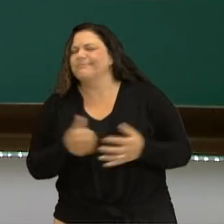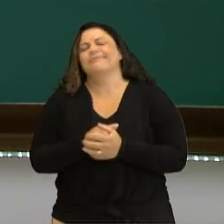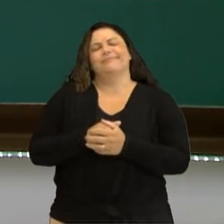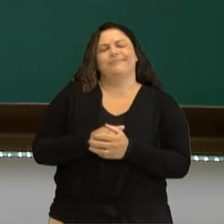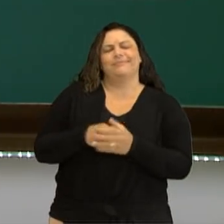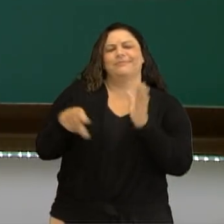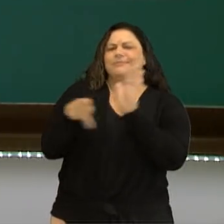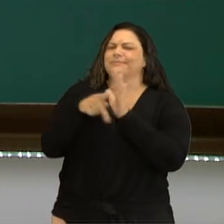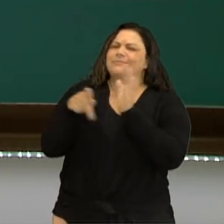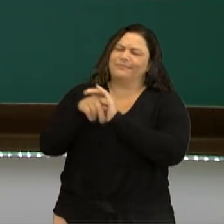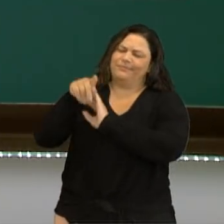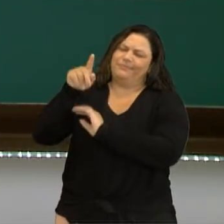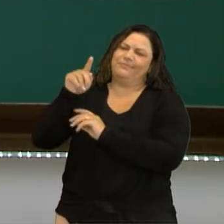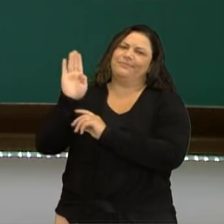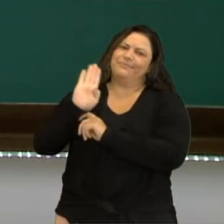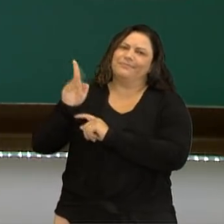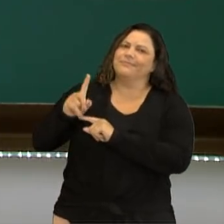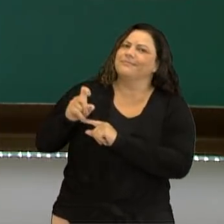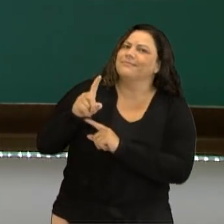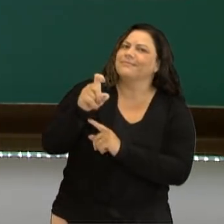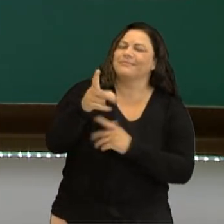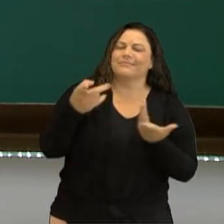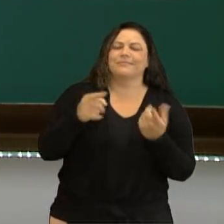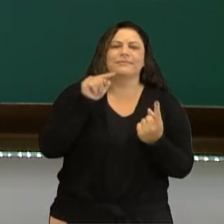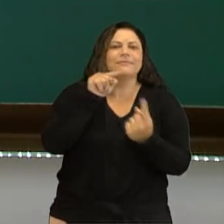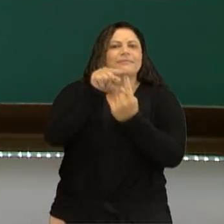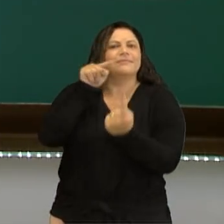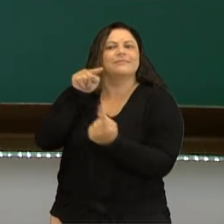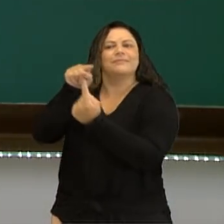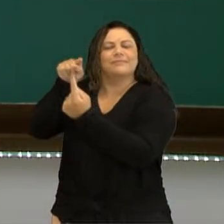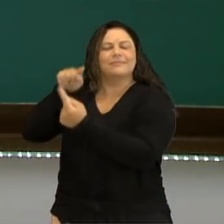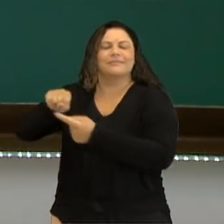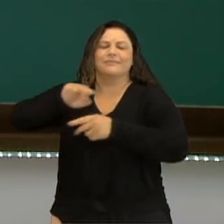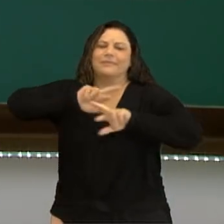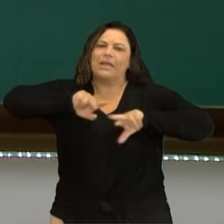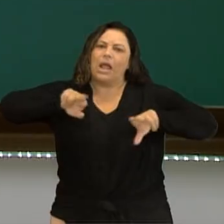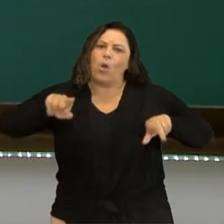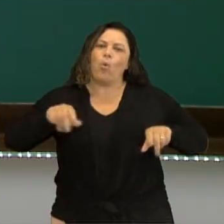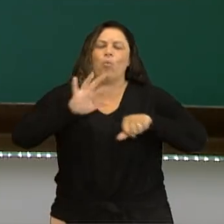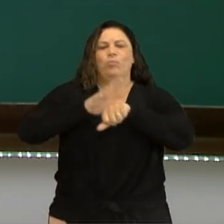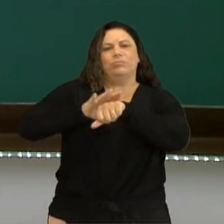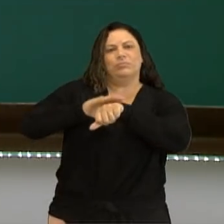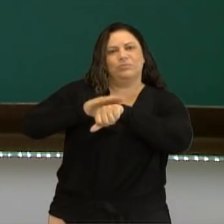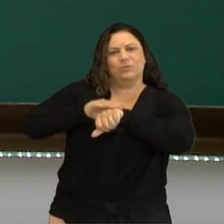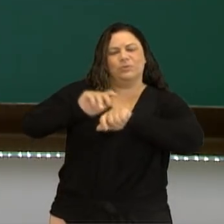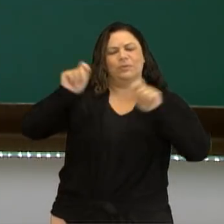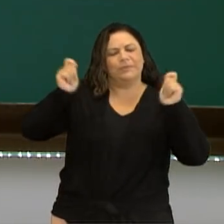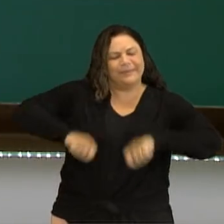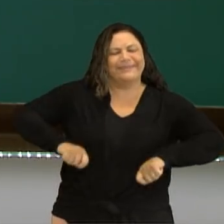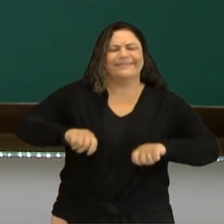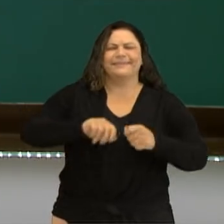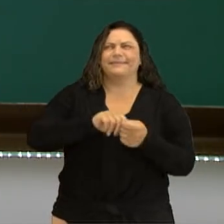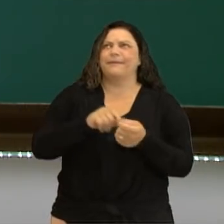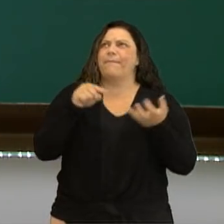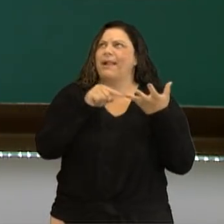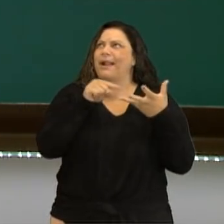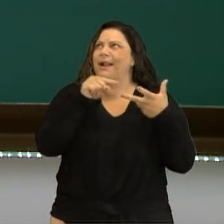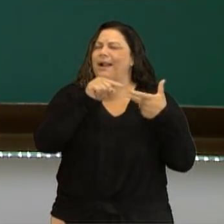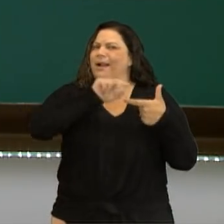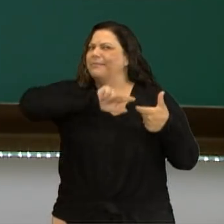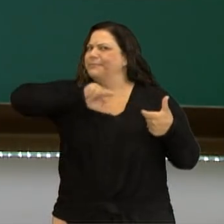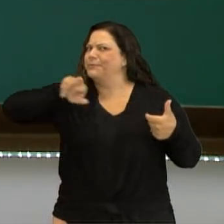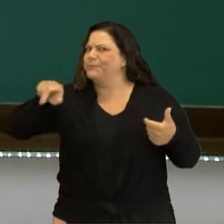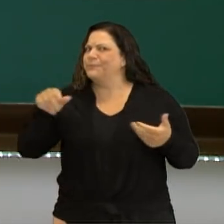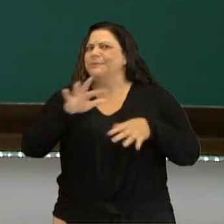bactérias. Identificar algumas doenças causadas por bactérias. Lembrando, são muitas doenças. Na aula, a